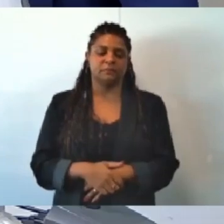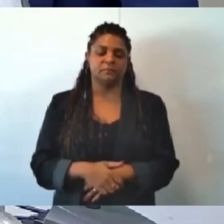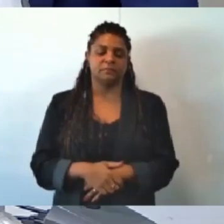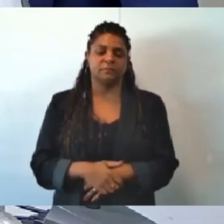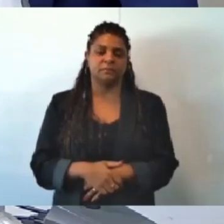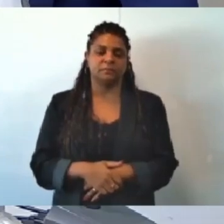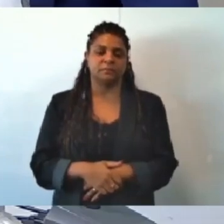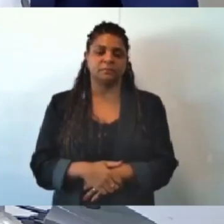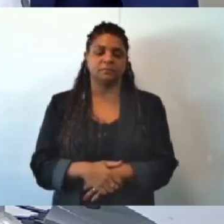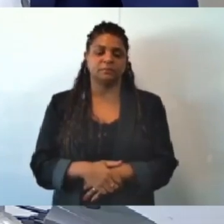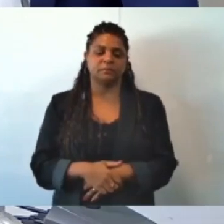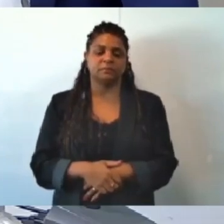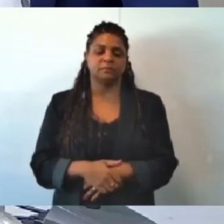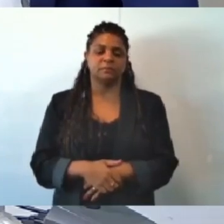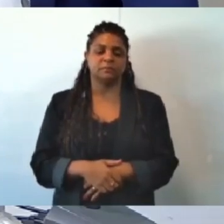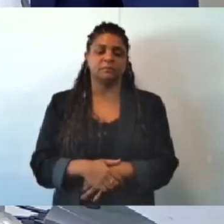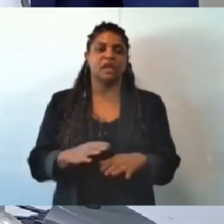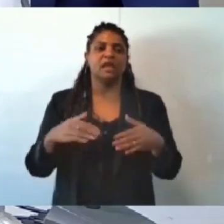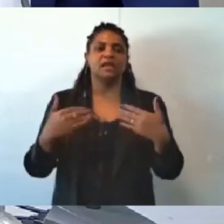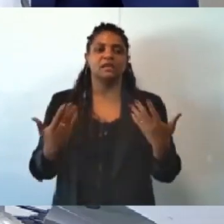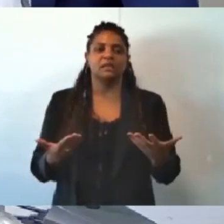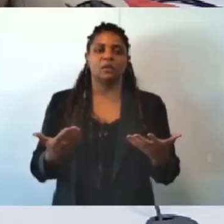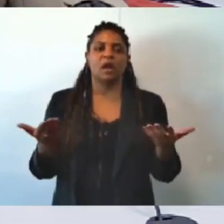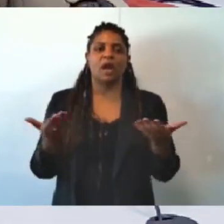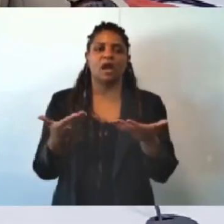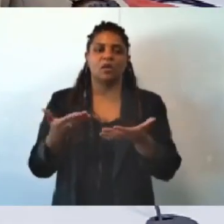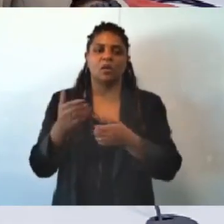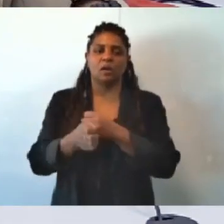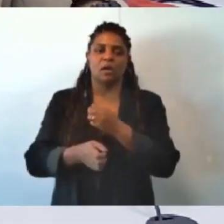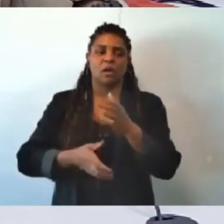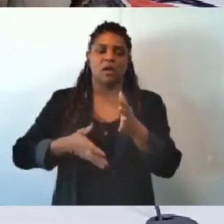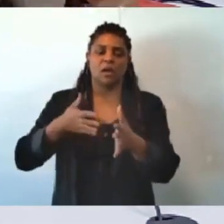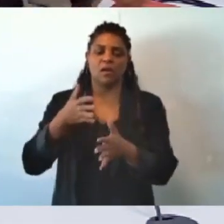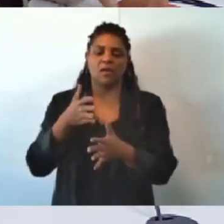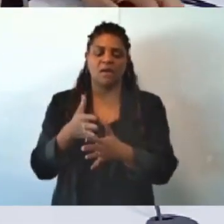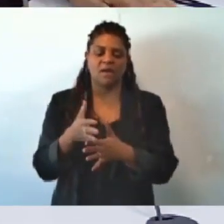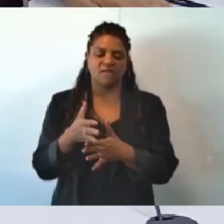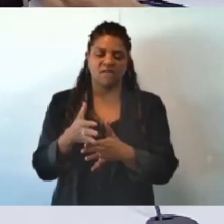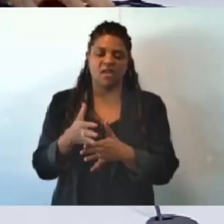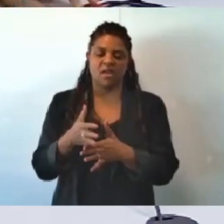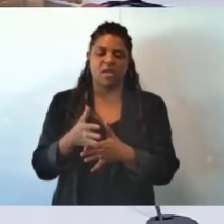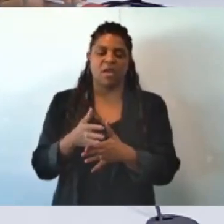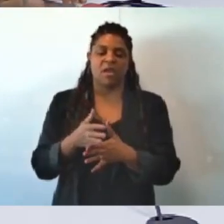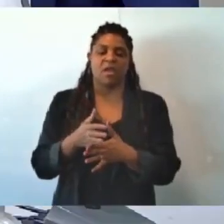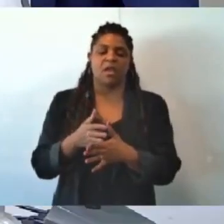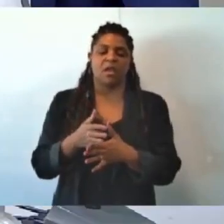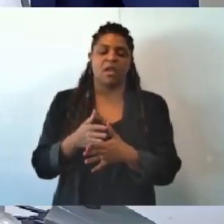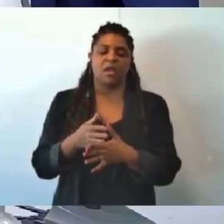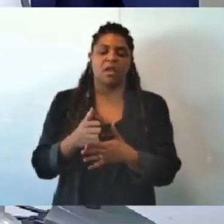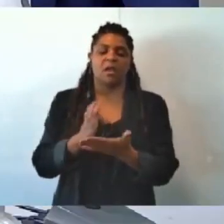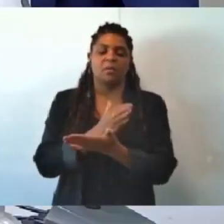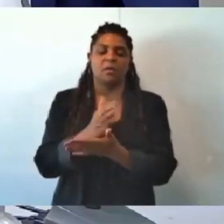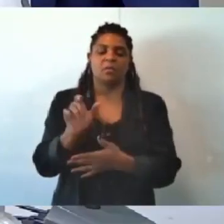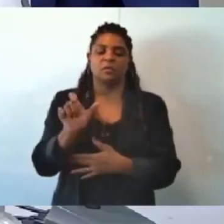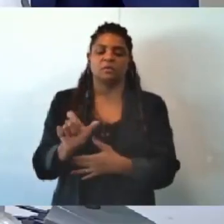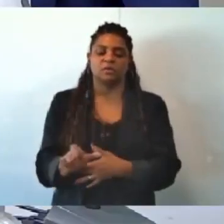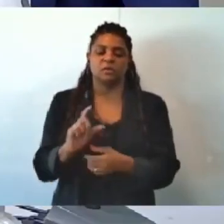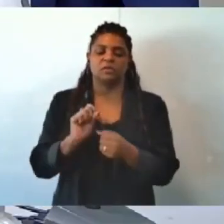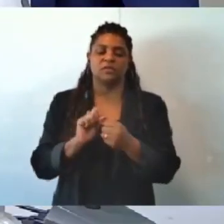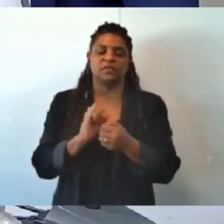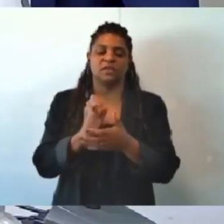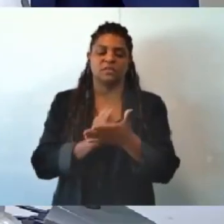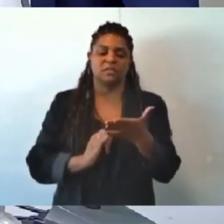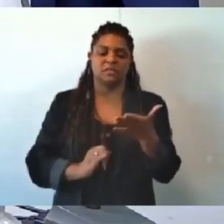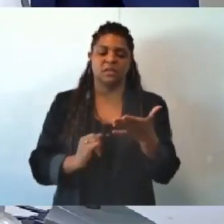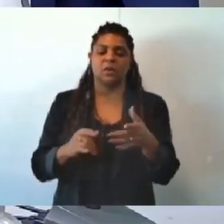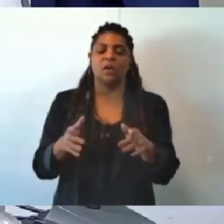Eu vou passar a fala, sim, mas eu vou passar a fala definitivo. Aqui. Pera, só um pouquinho. Eu vou passar a fala aqui para algumas pessoas que fizeram inscrição, e a gente quer ouvir também as pessoas